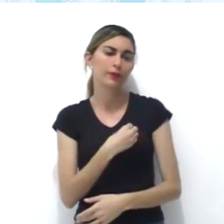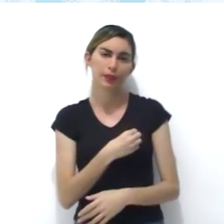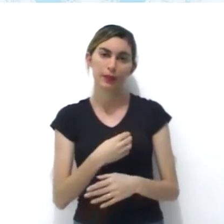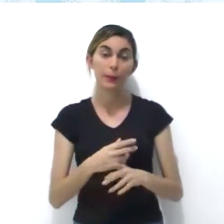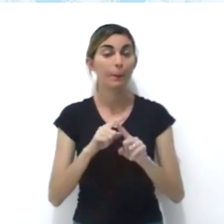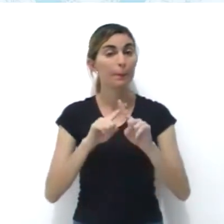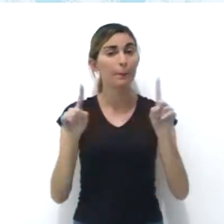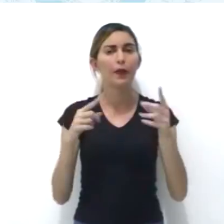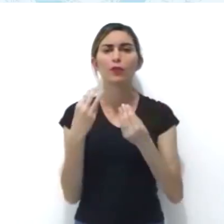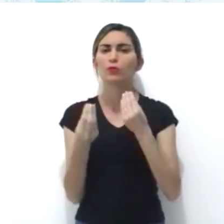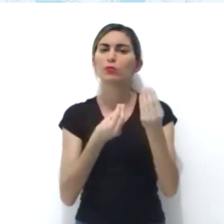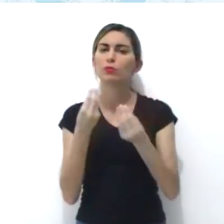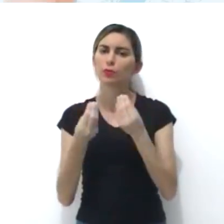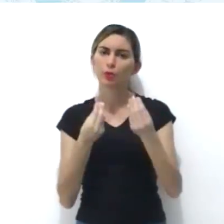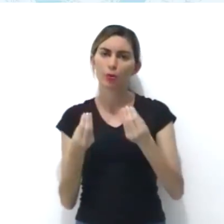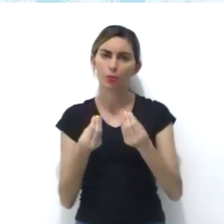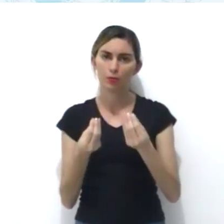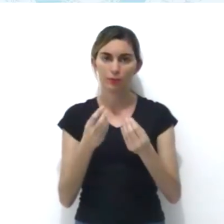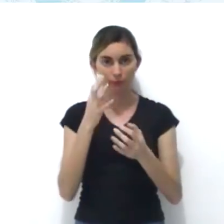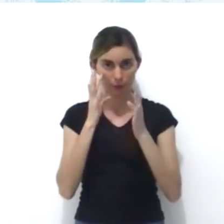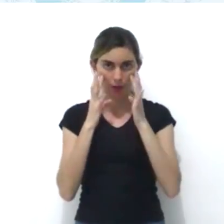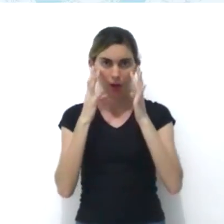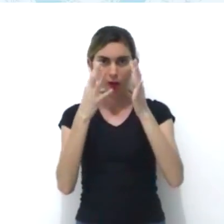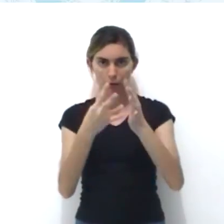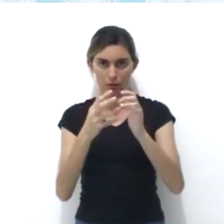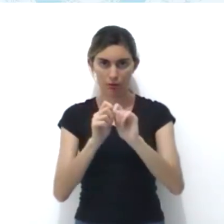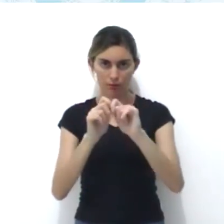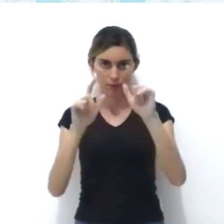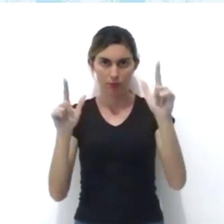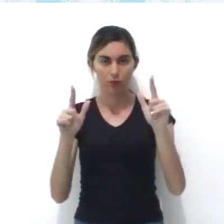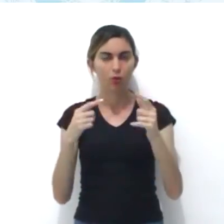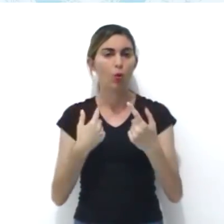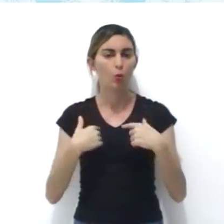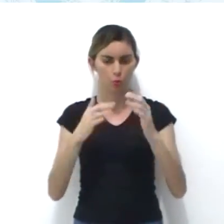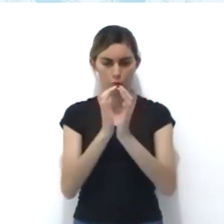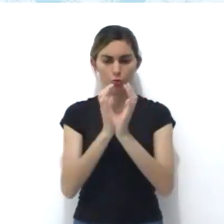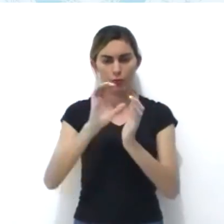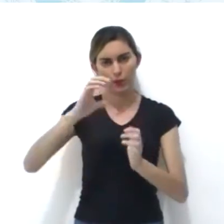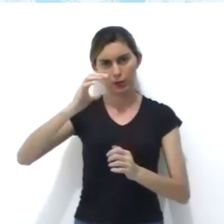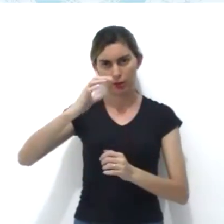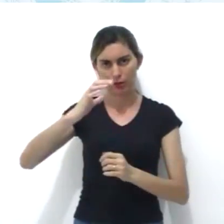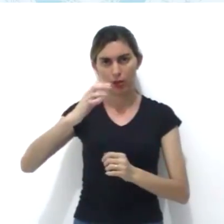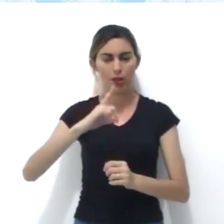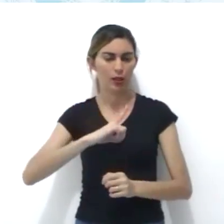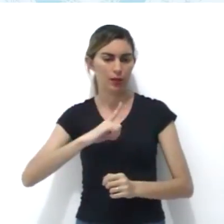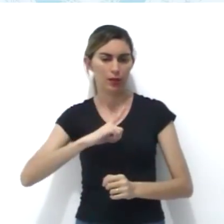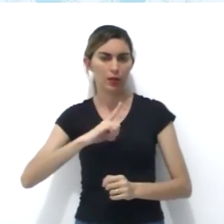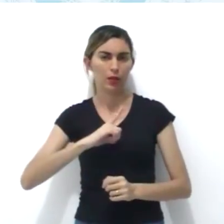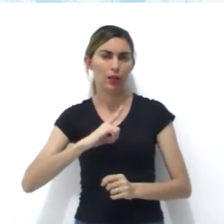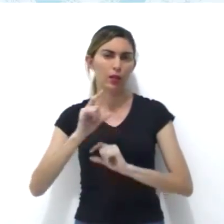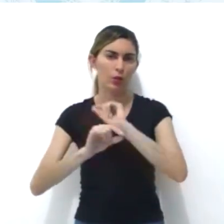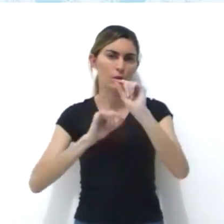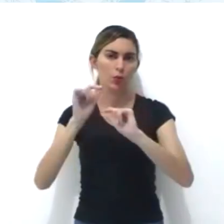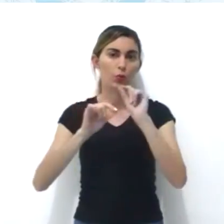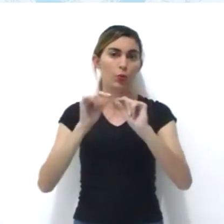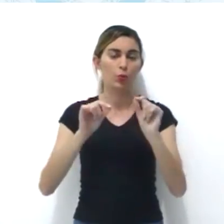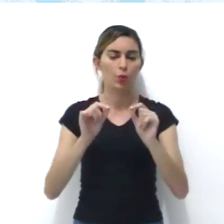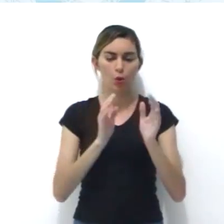na sua vida. Mas aí como é que funciona? Preste atenção aí na tela. Um clube de ciências, ele